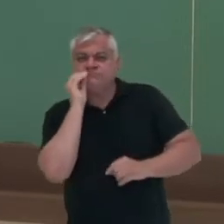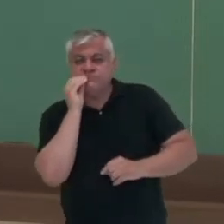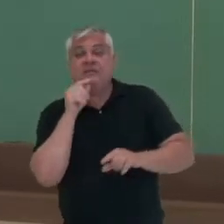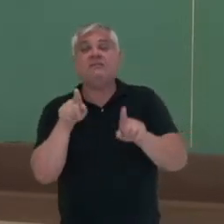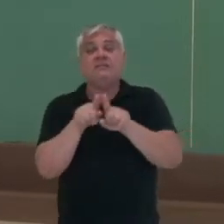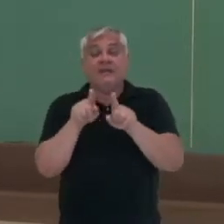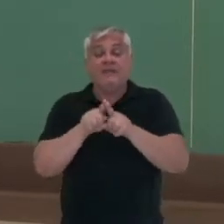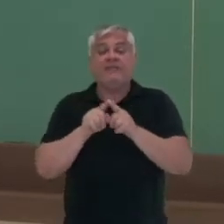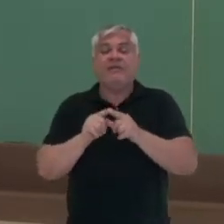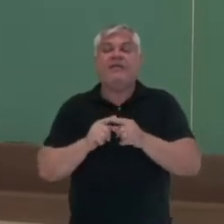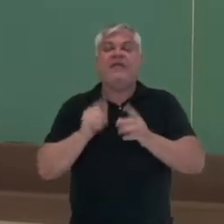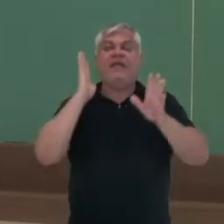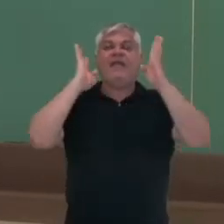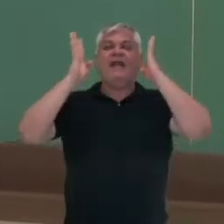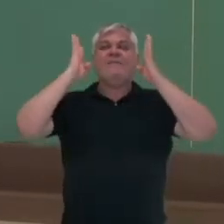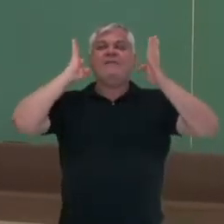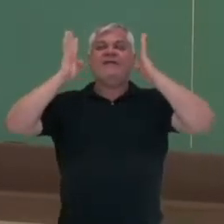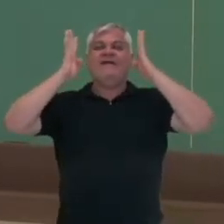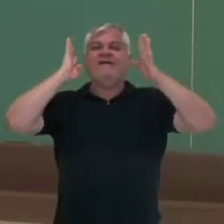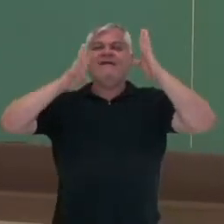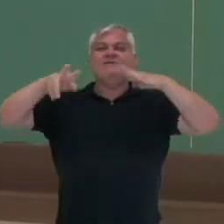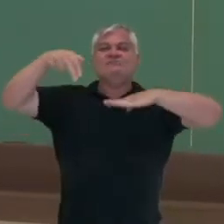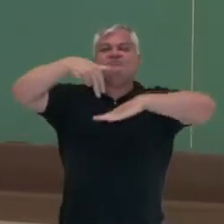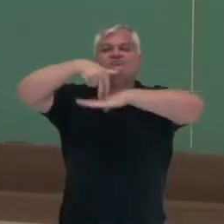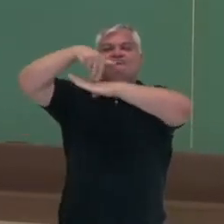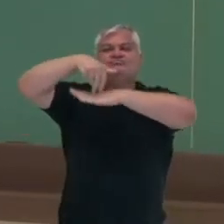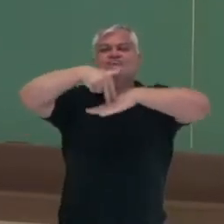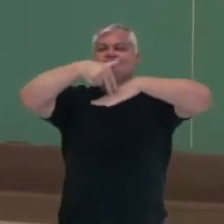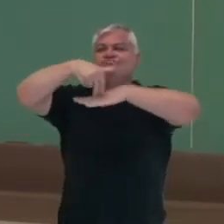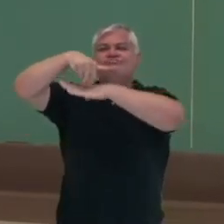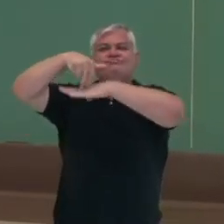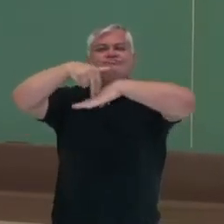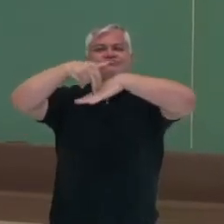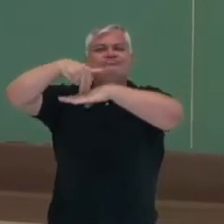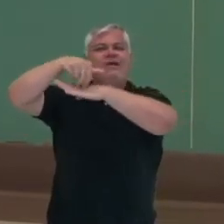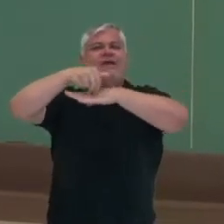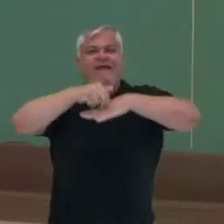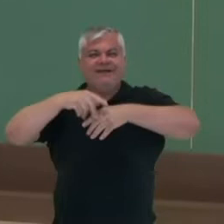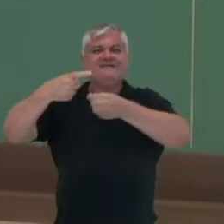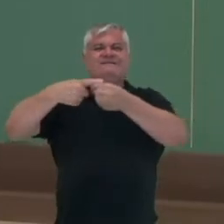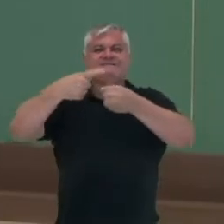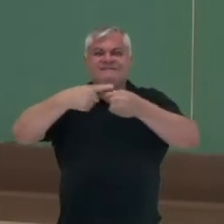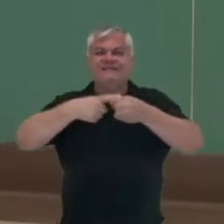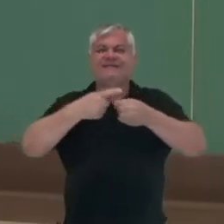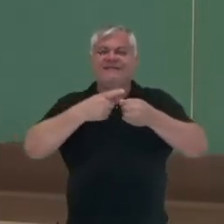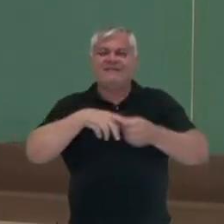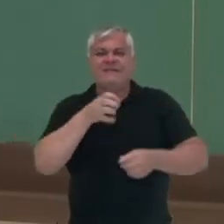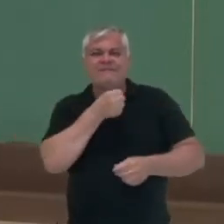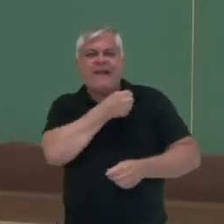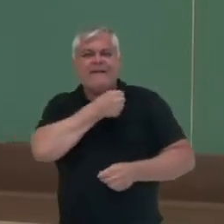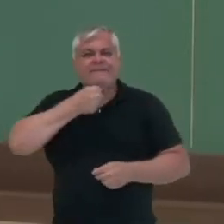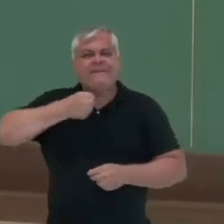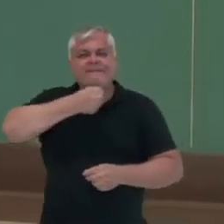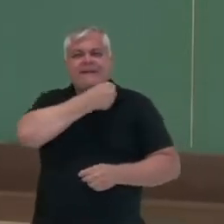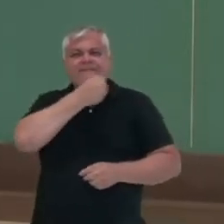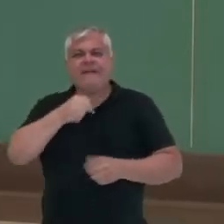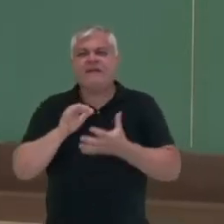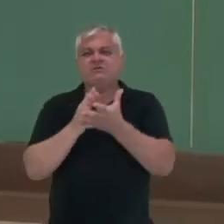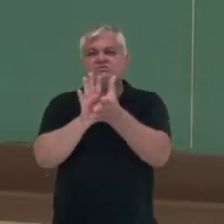trios elétricos pelas avenidas dos grandes centros urbanos com variados shows, com